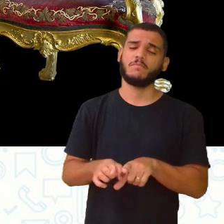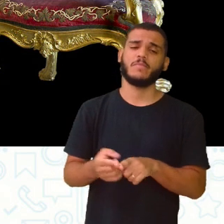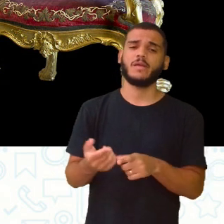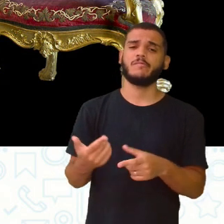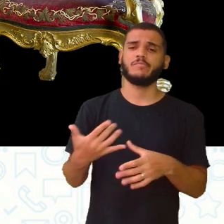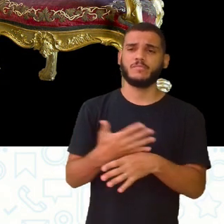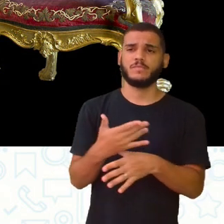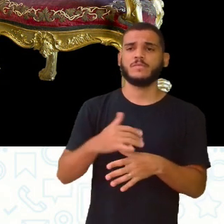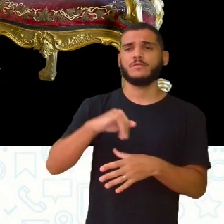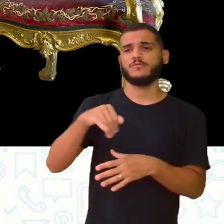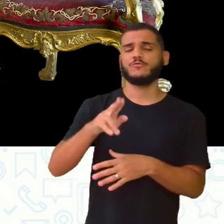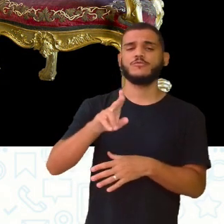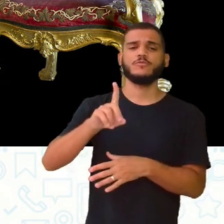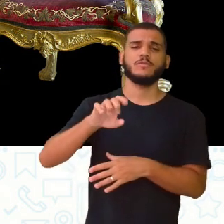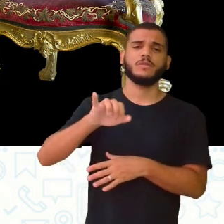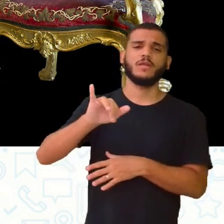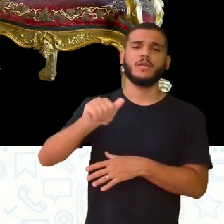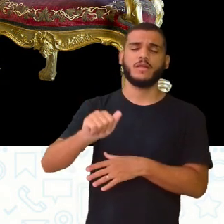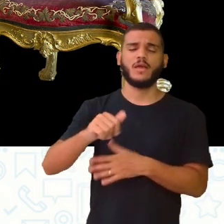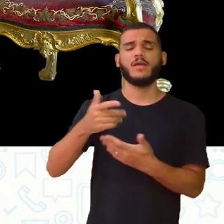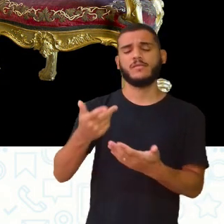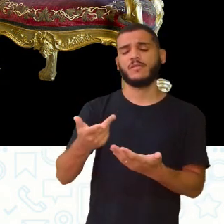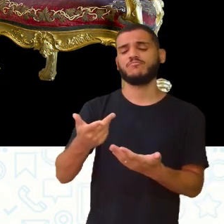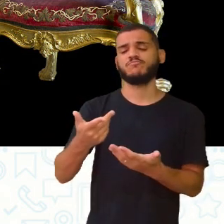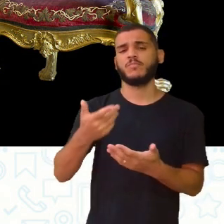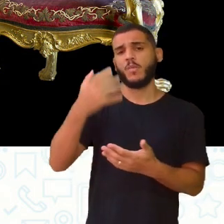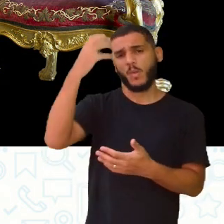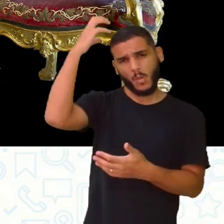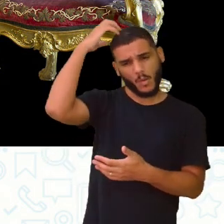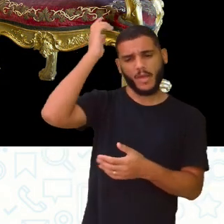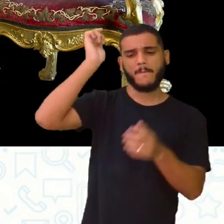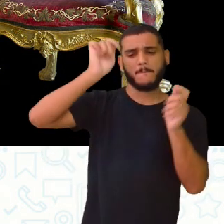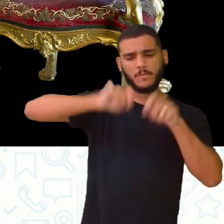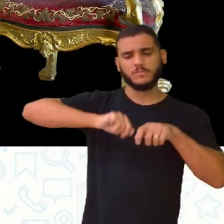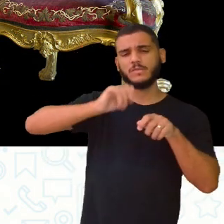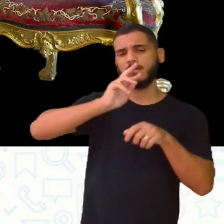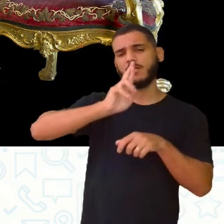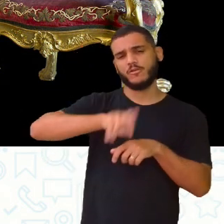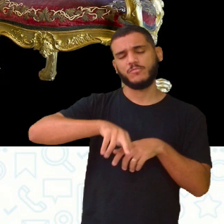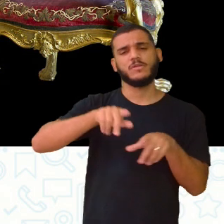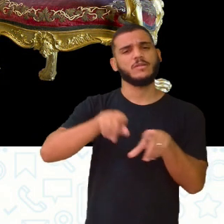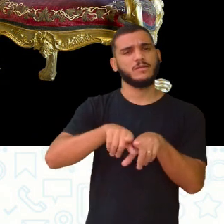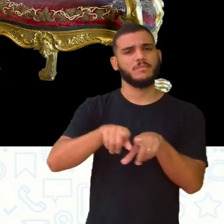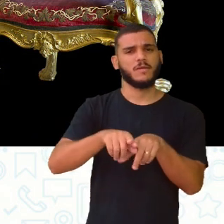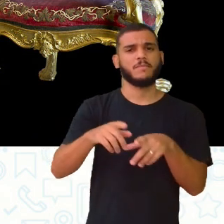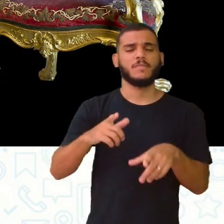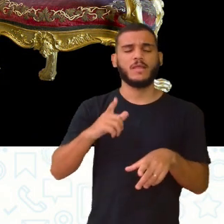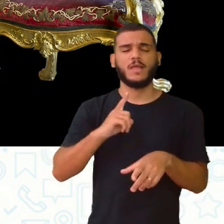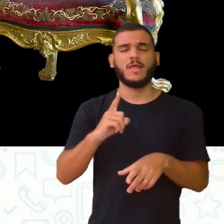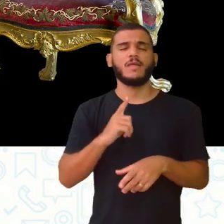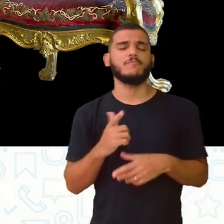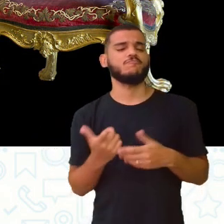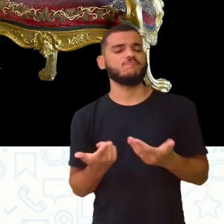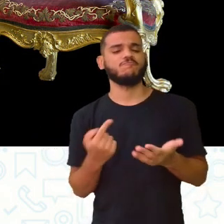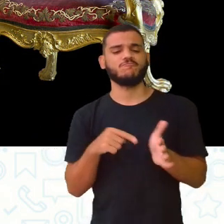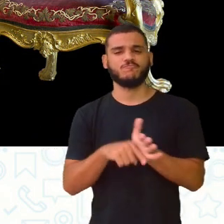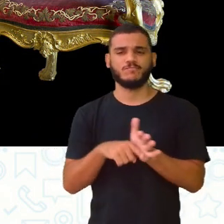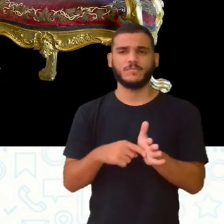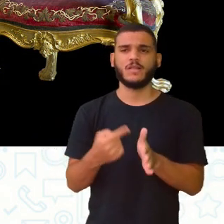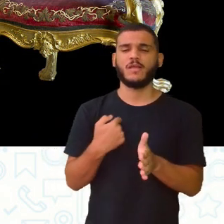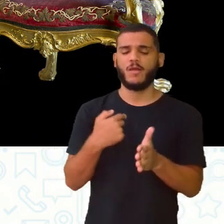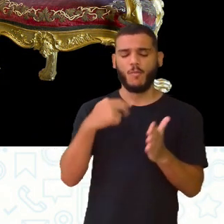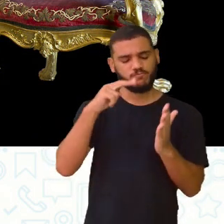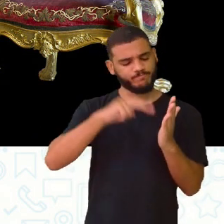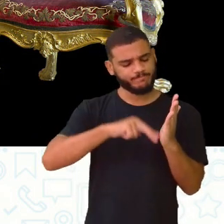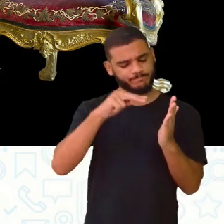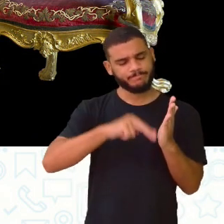provavelmente o atual rei poderia dar esta informação. E aí eu trago para vocês essa análise que eu fiz, não é?